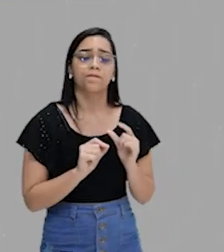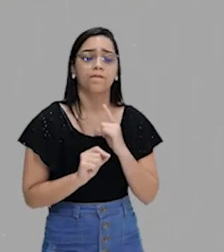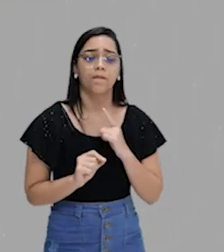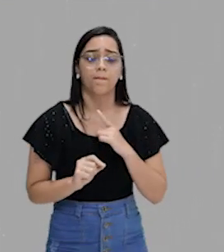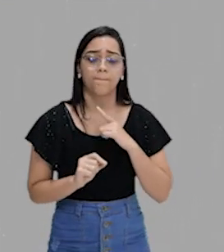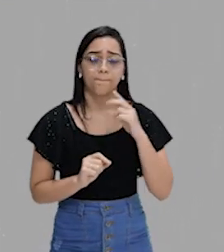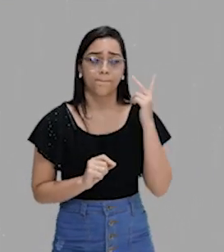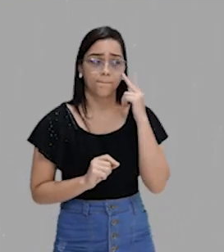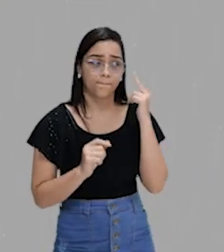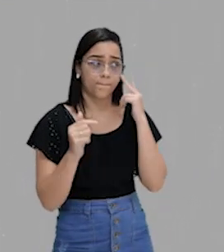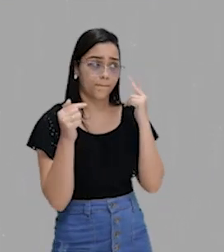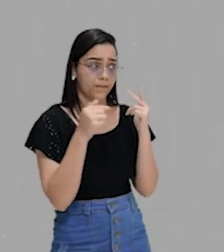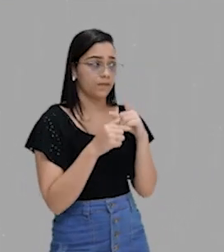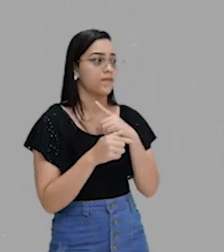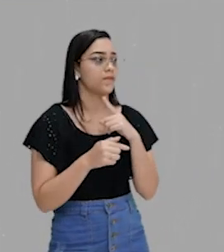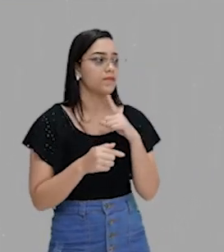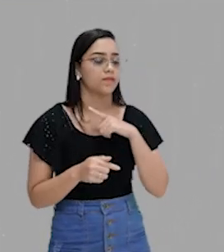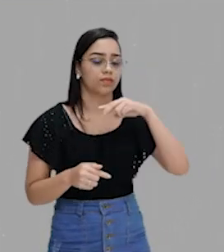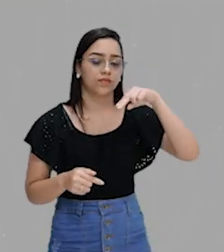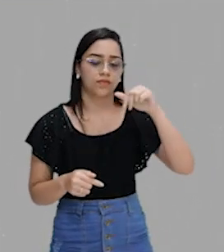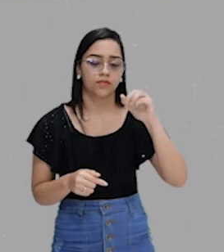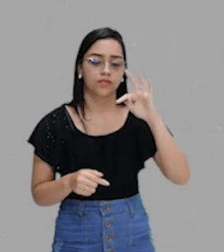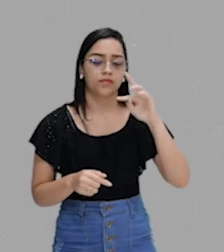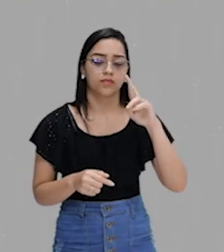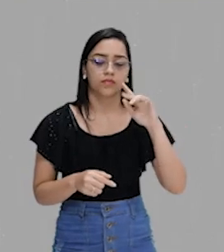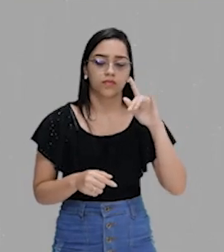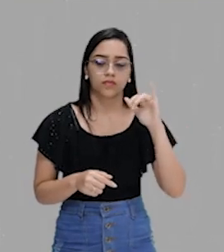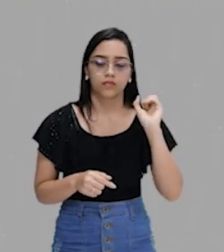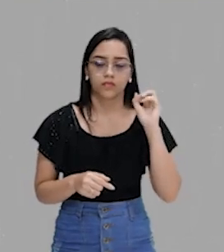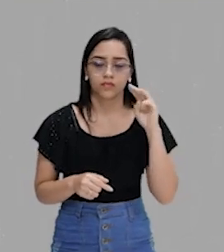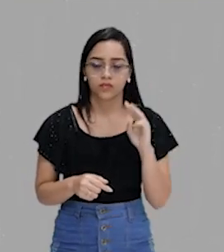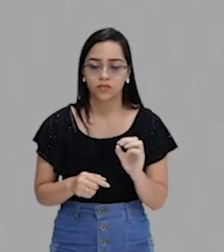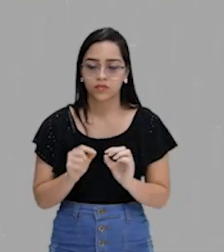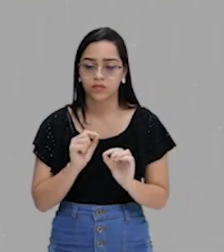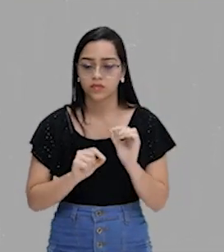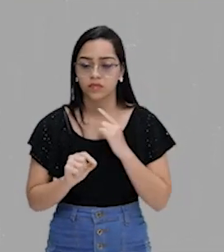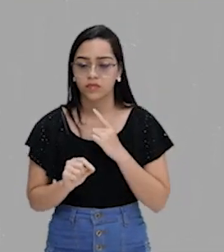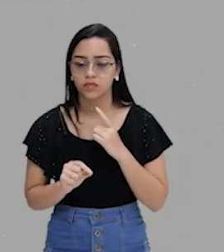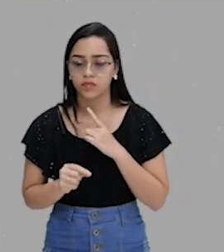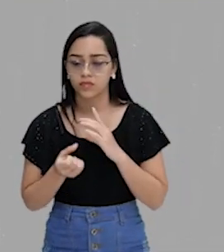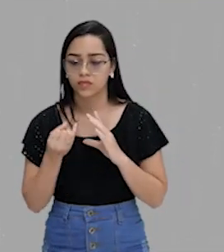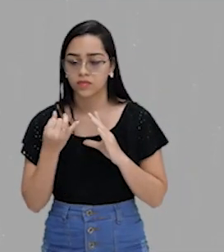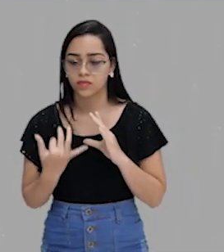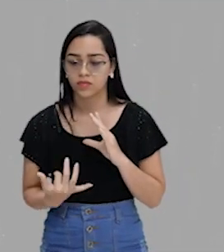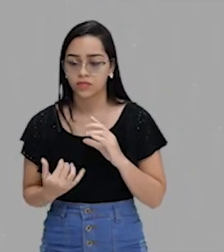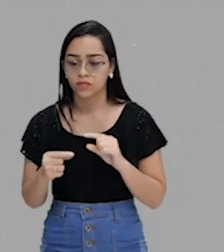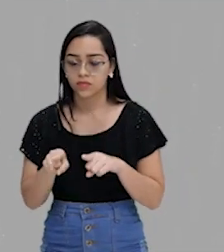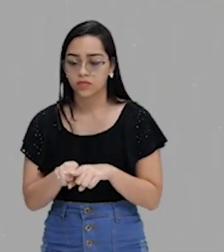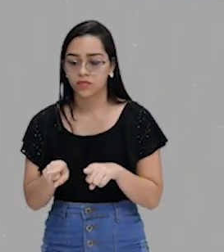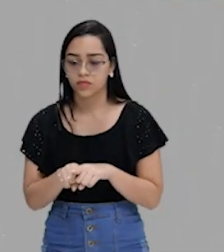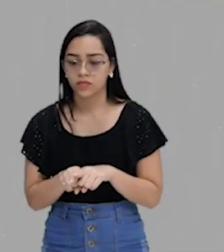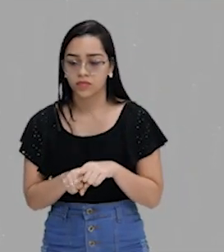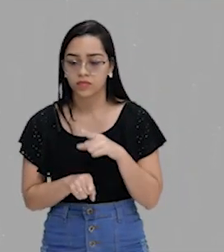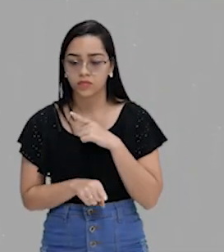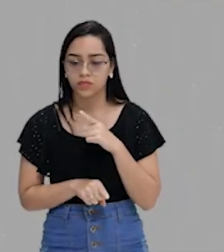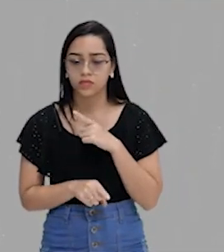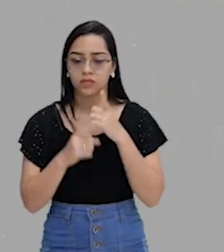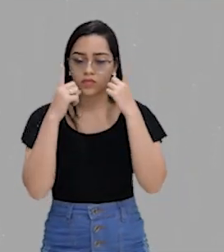o naturalismo, né, segundo o próprio Darwin, essas características,